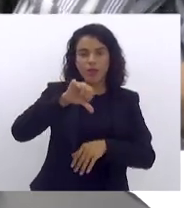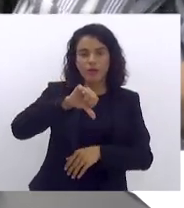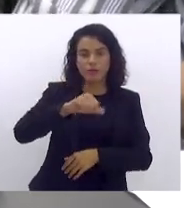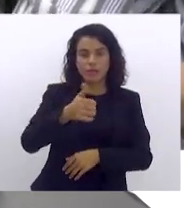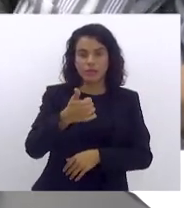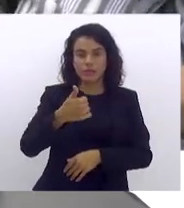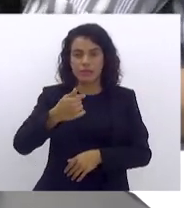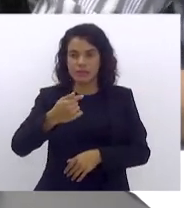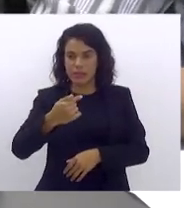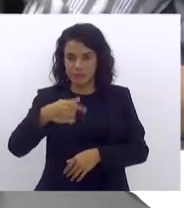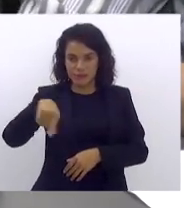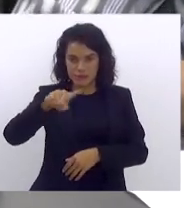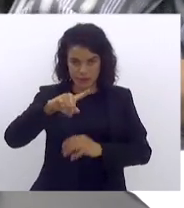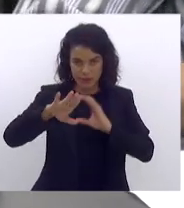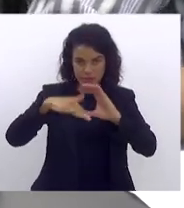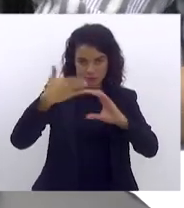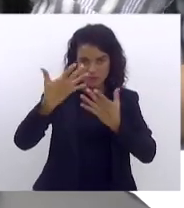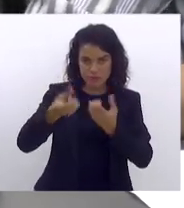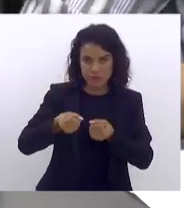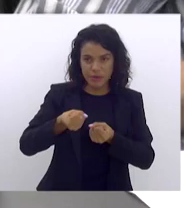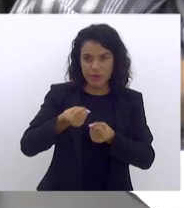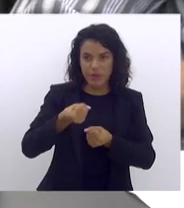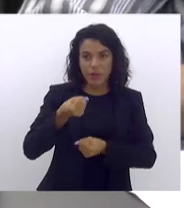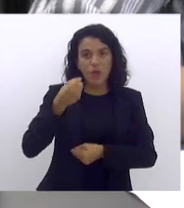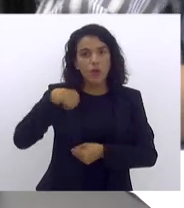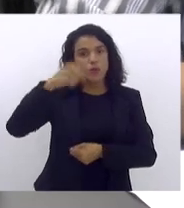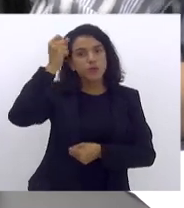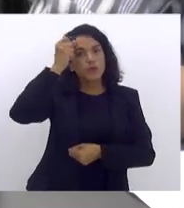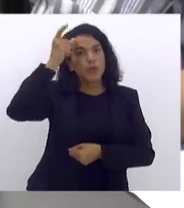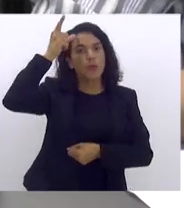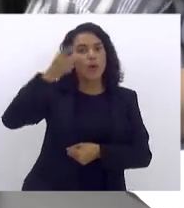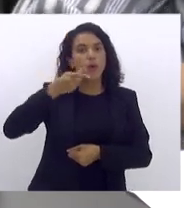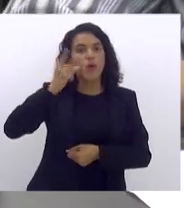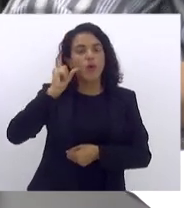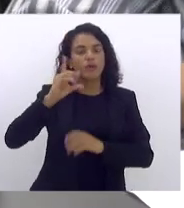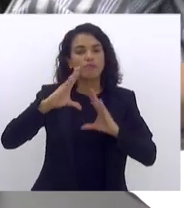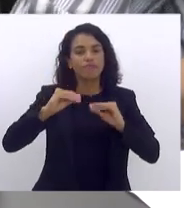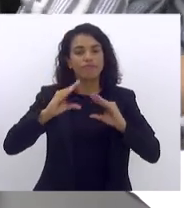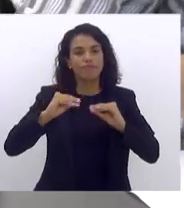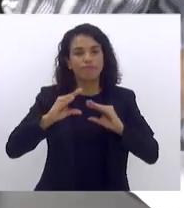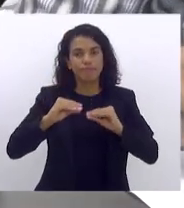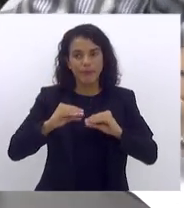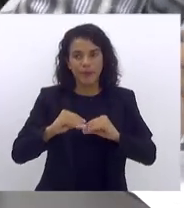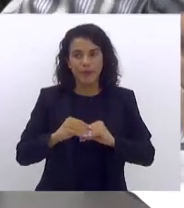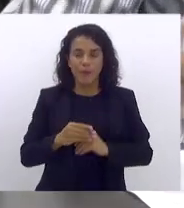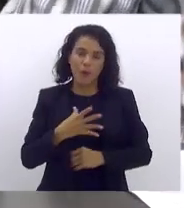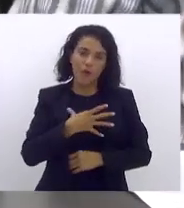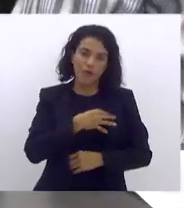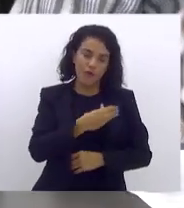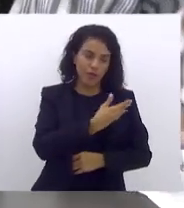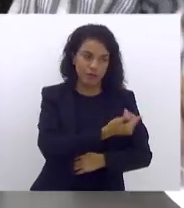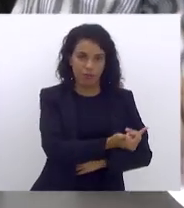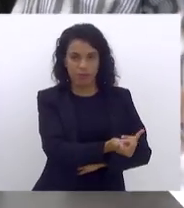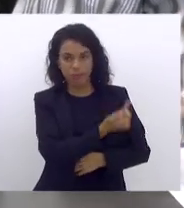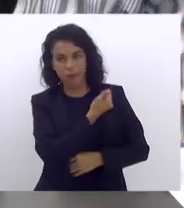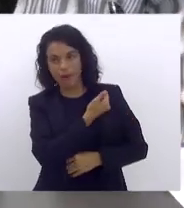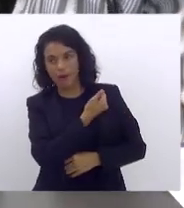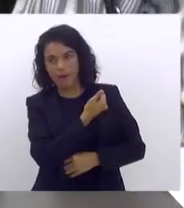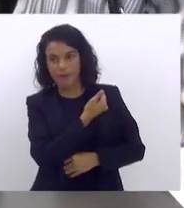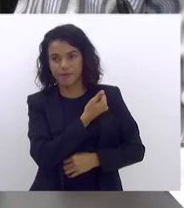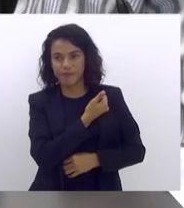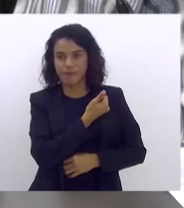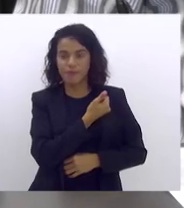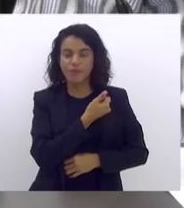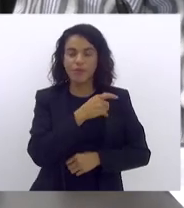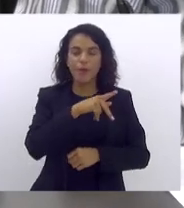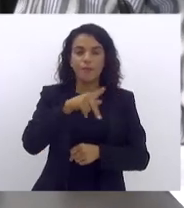917. Receberam? Eu fiquei sabendo disso ontem de noite, através do meu dileto filho, procurador Zé Luiz.